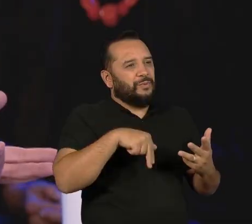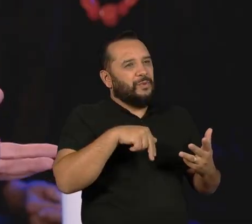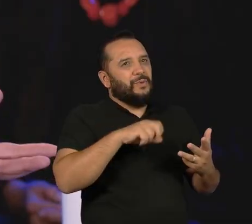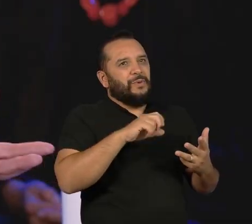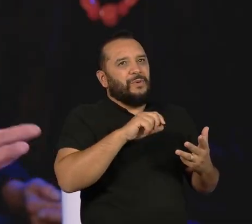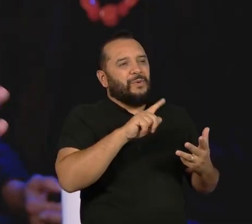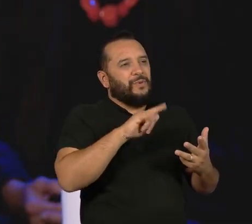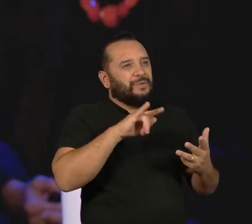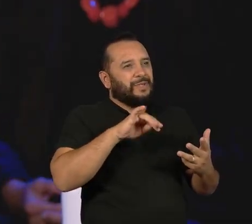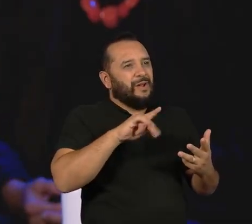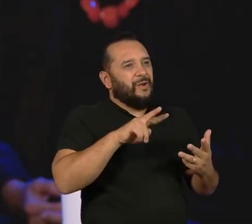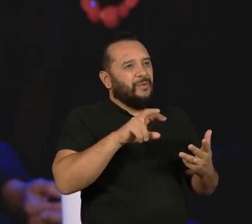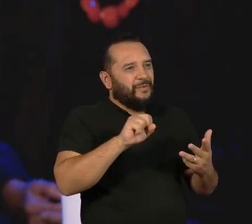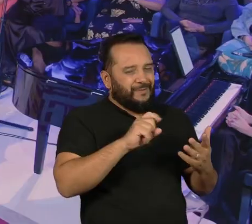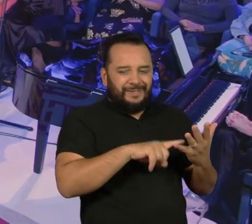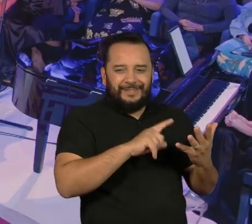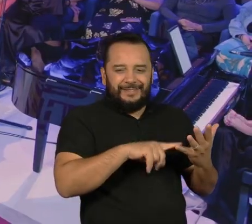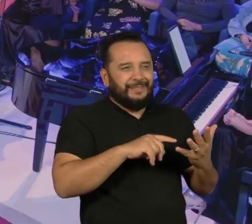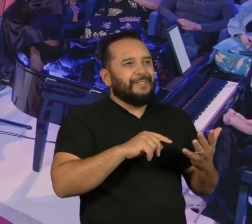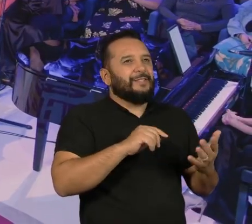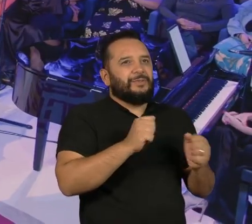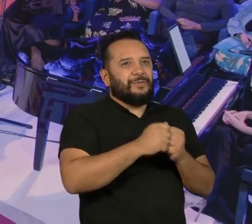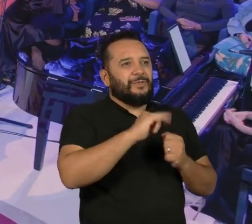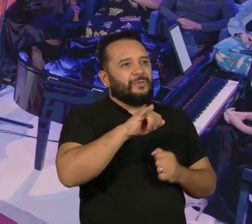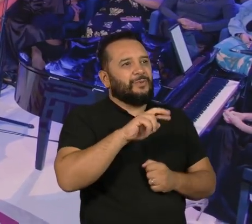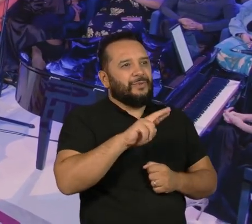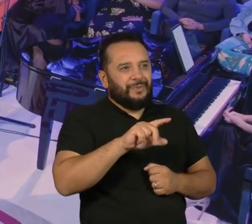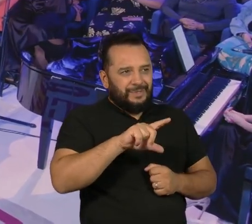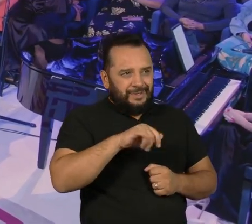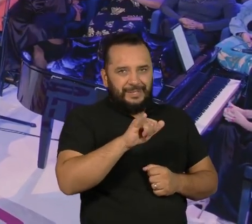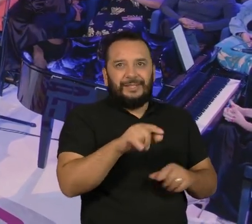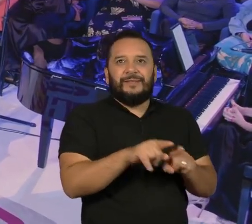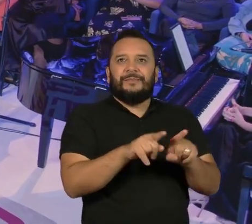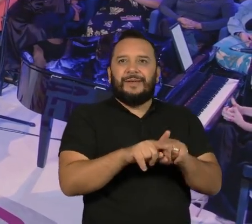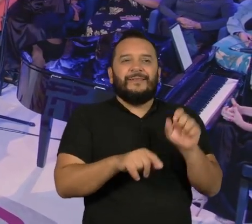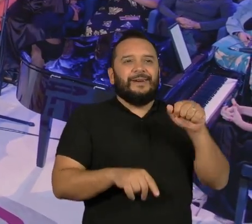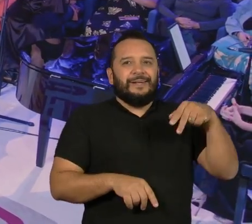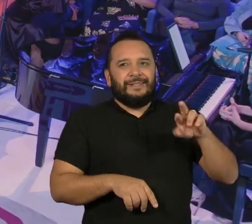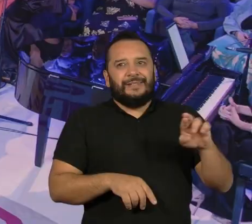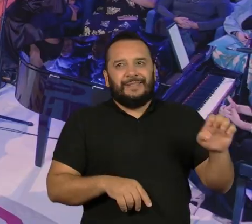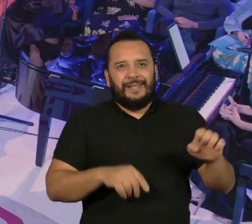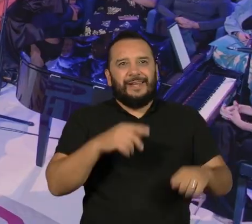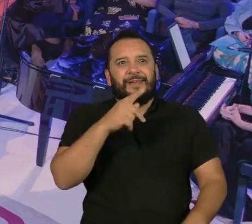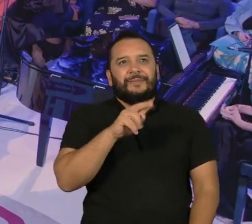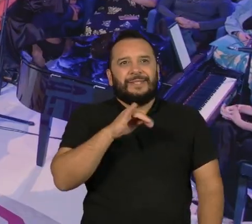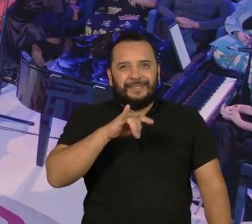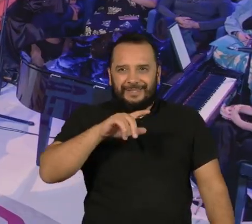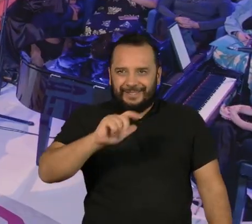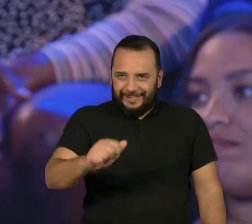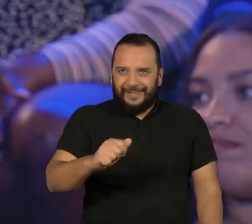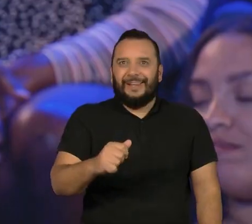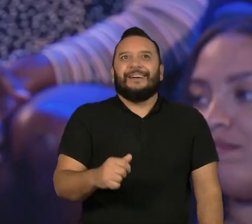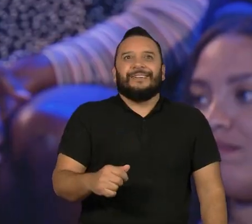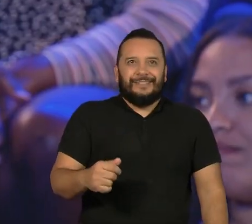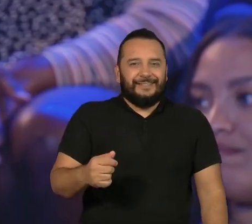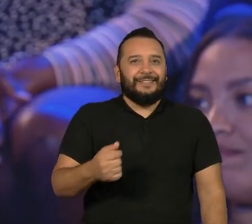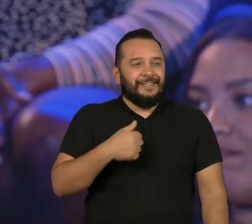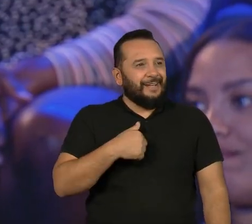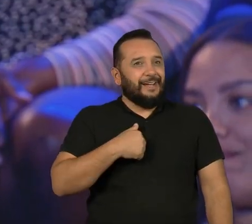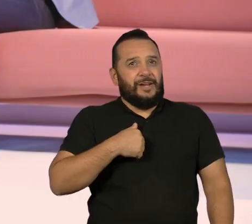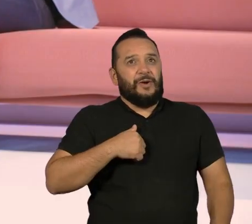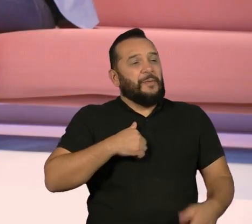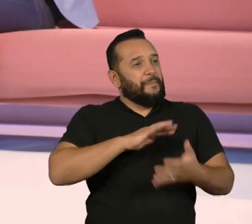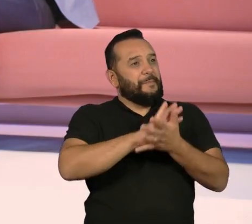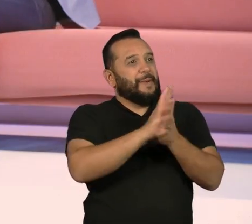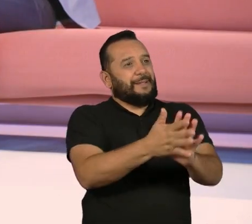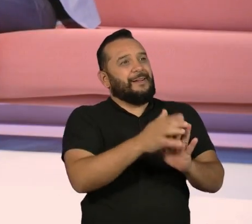com Julie, O Amor e o Tempo. Julie. Com o André eu fiz Priscila, Rainha do Deserto, West Side Story. Eu matava ele no segundo